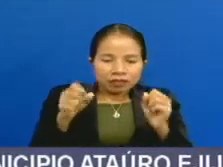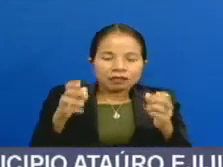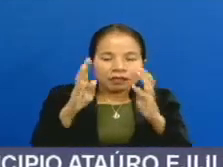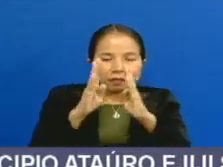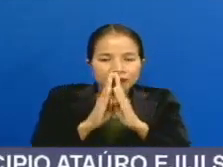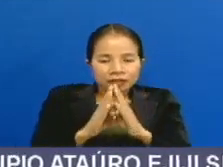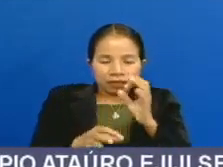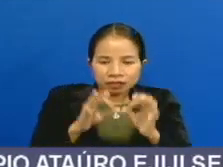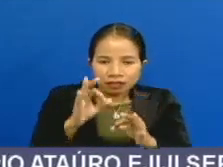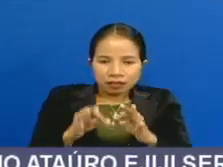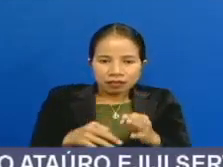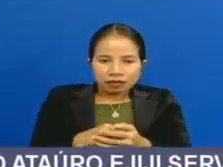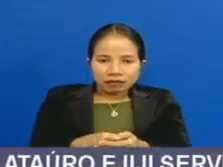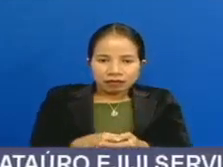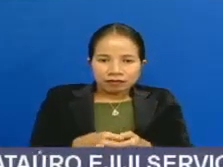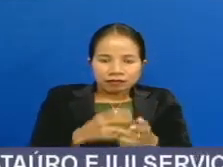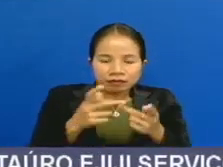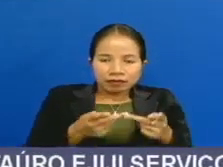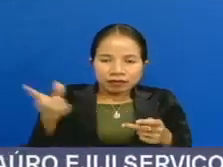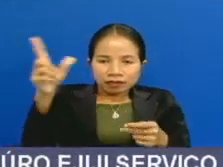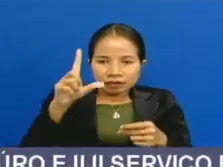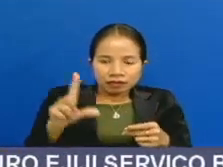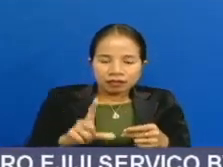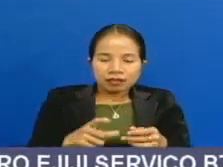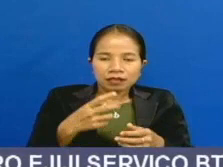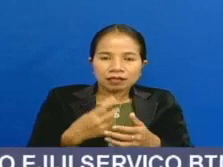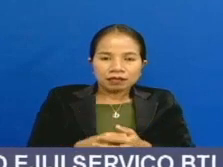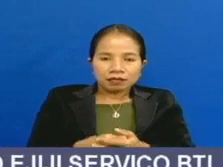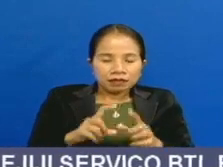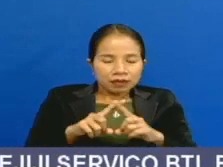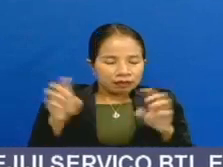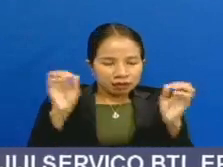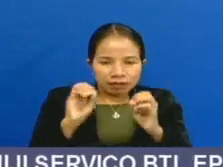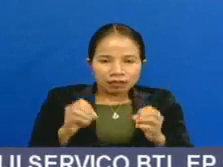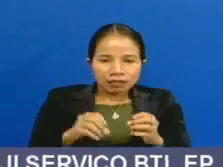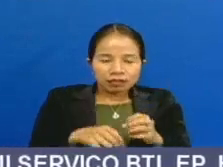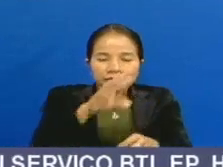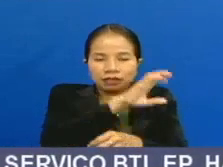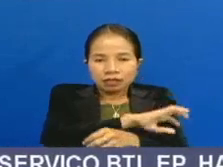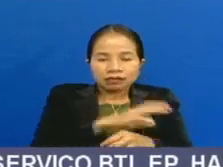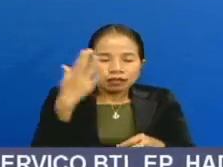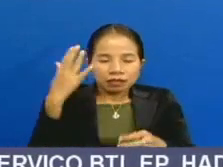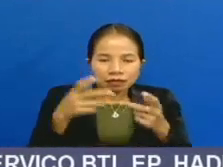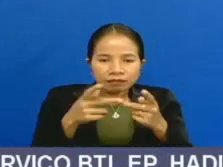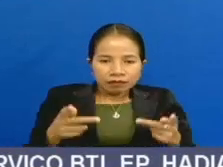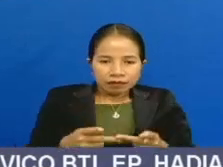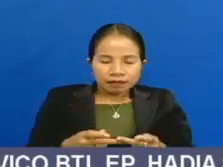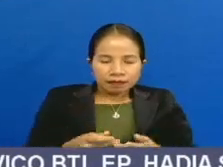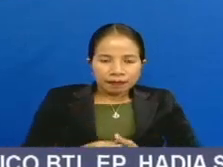orasaun. Mas ke sitio Lecidere considerado sagrada, mai bela iha destacado segurança iha Jardim